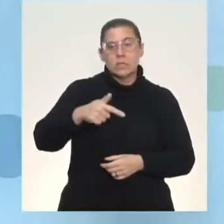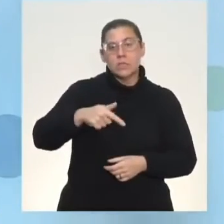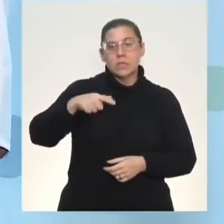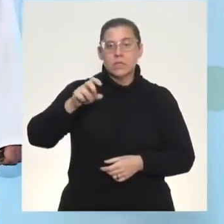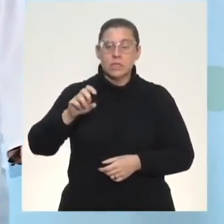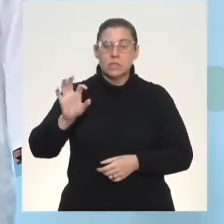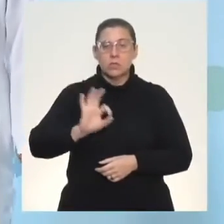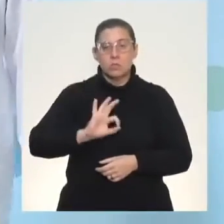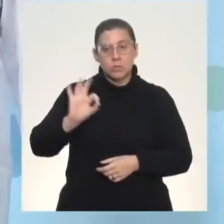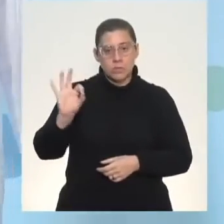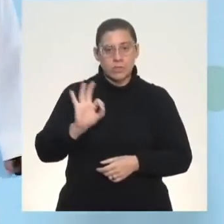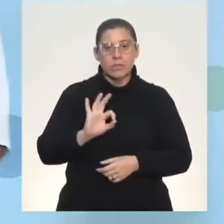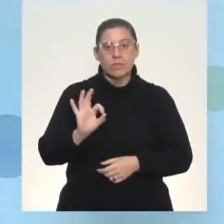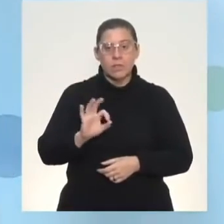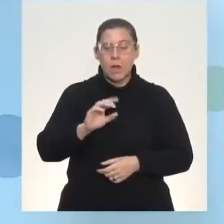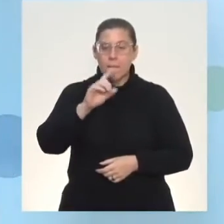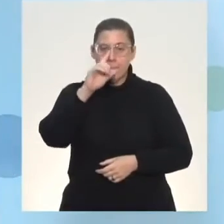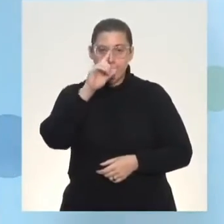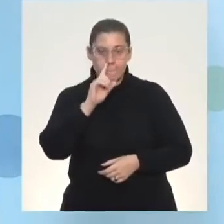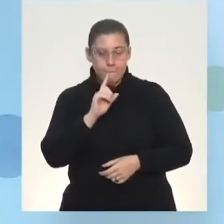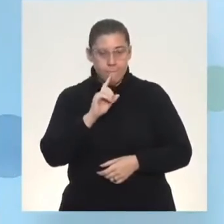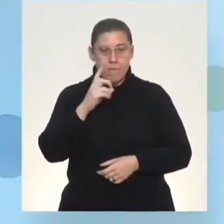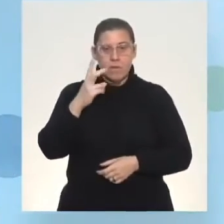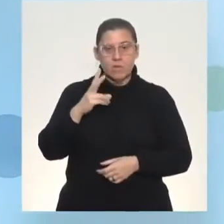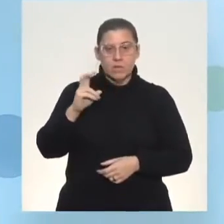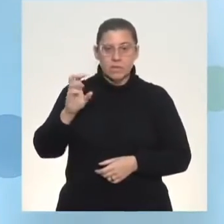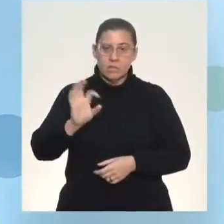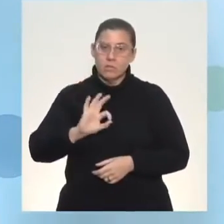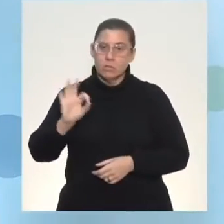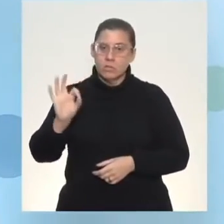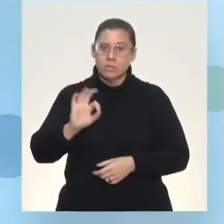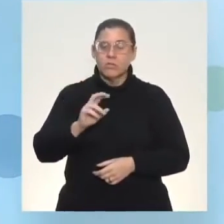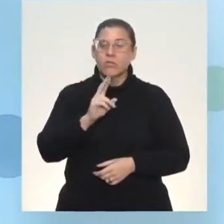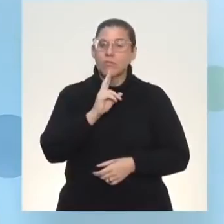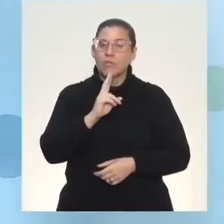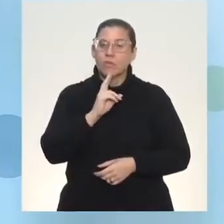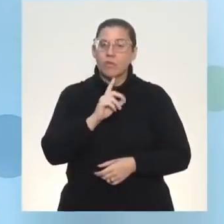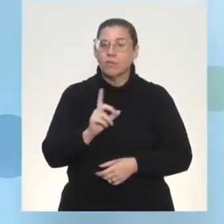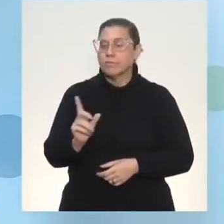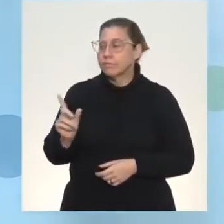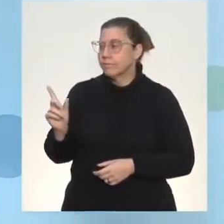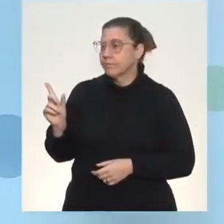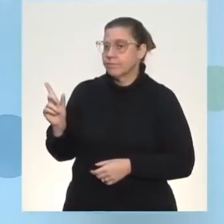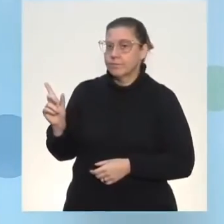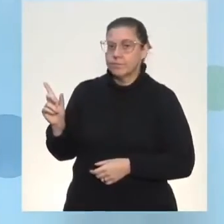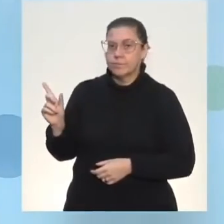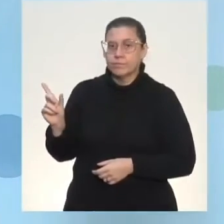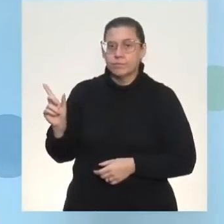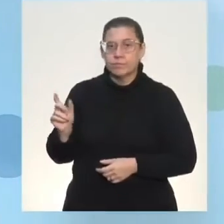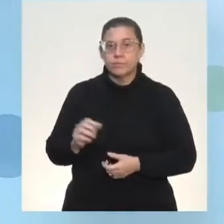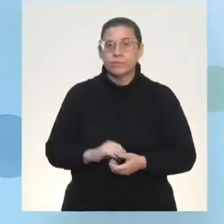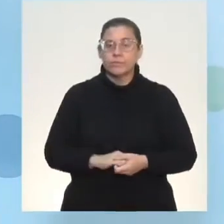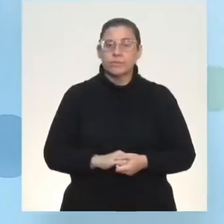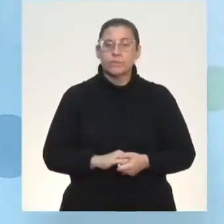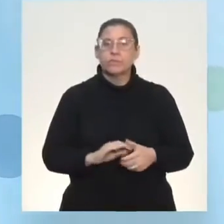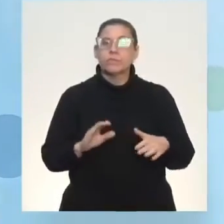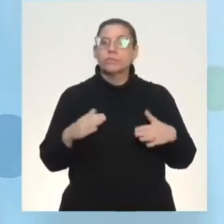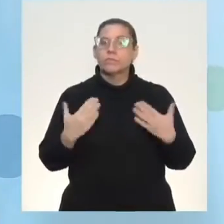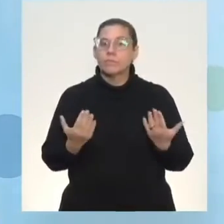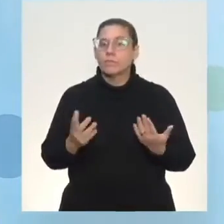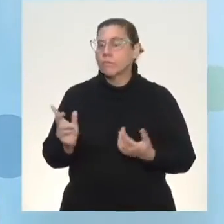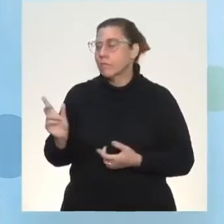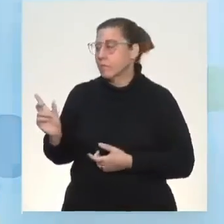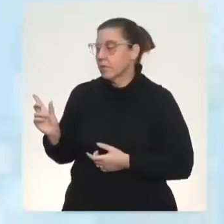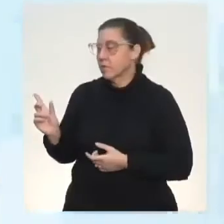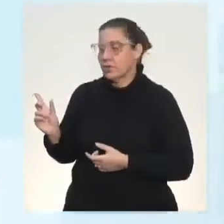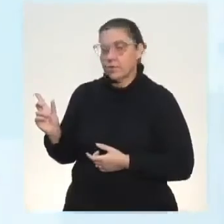75% amarelo, 25% verde. Essa é a diferença entre genótipo e fenótipo. Muito bem. E aí, o Gregor Mendel, olha a carinha